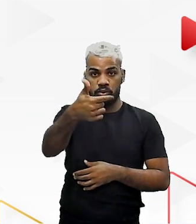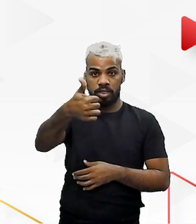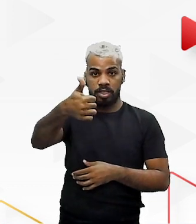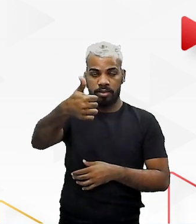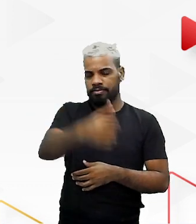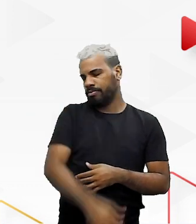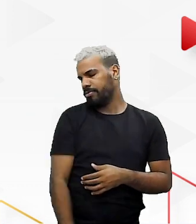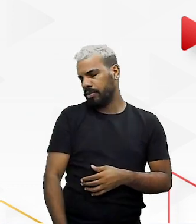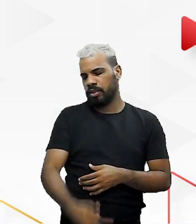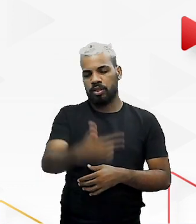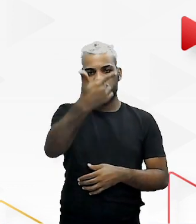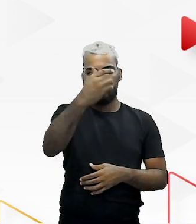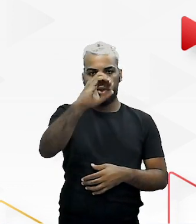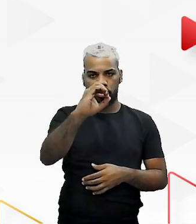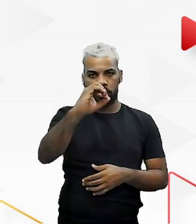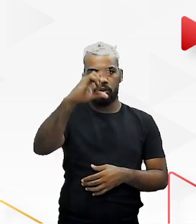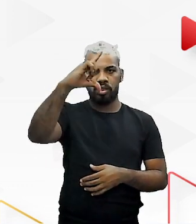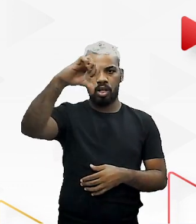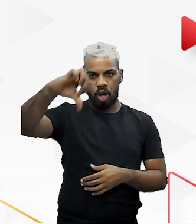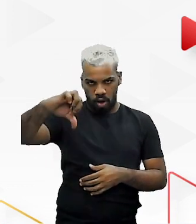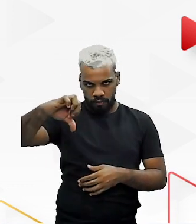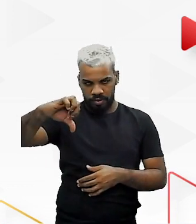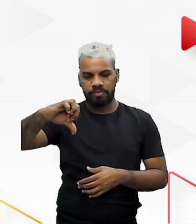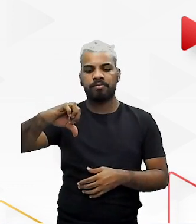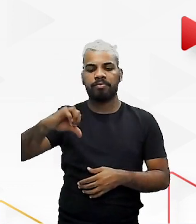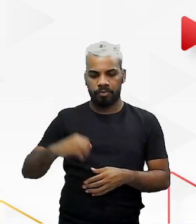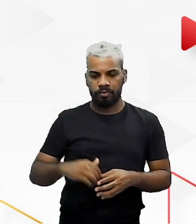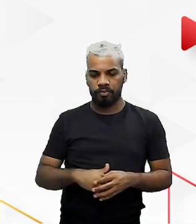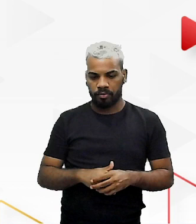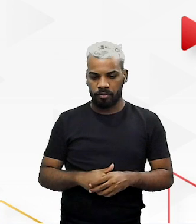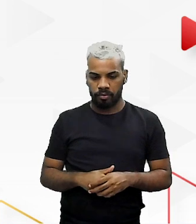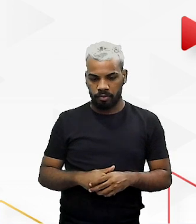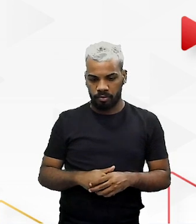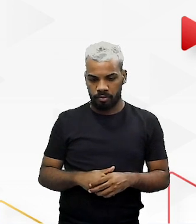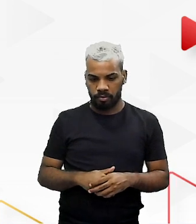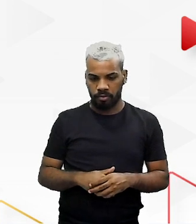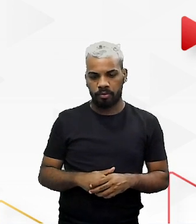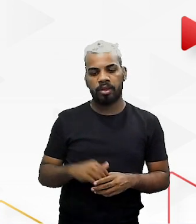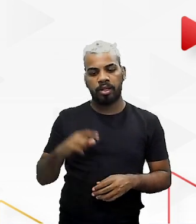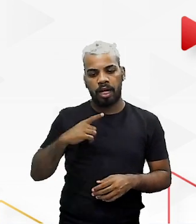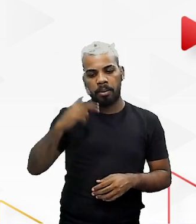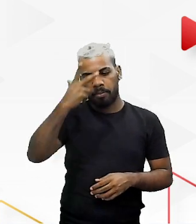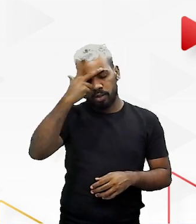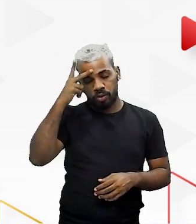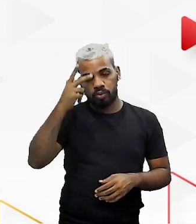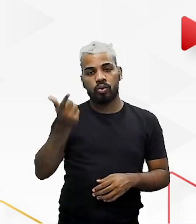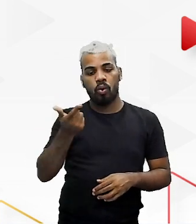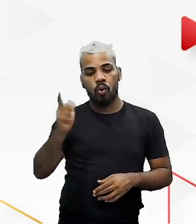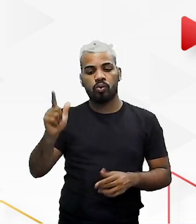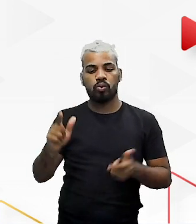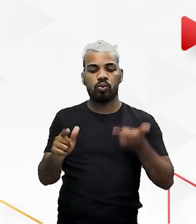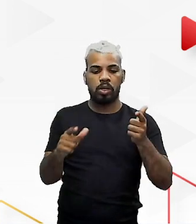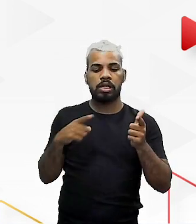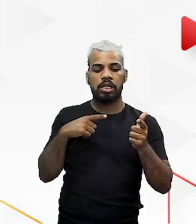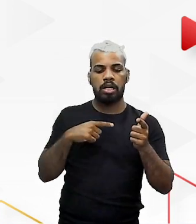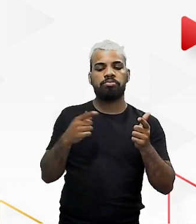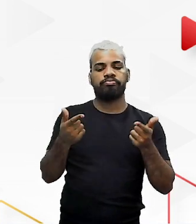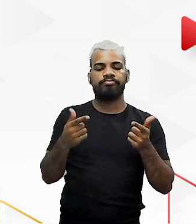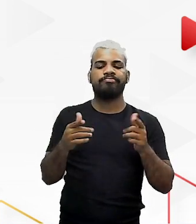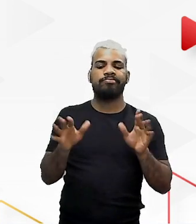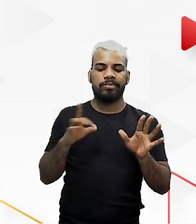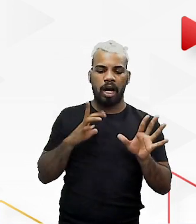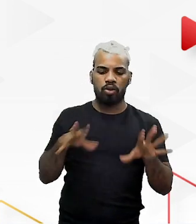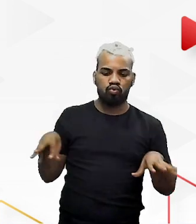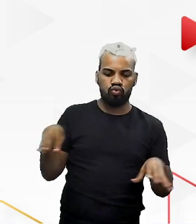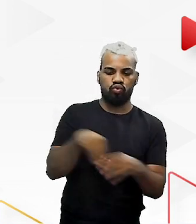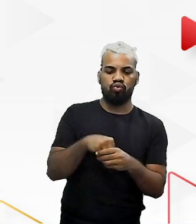Ásia. Então, traz aí as outras pessoas que compõem ali a organização,